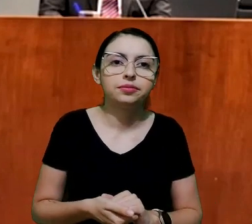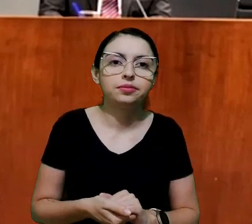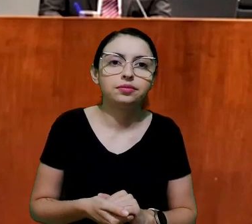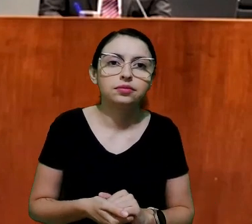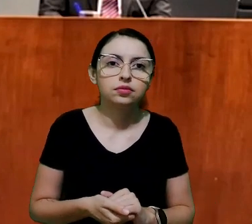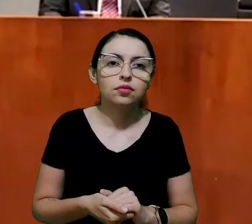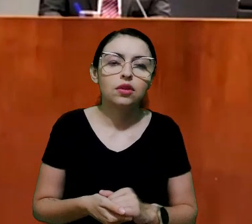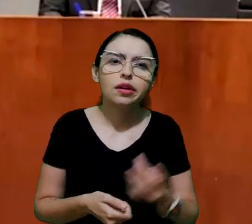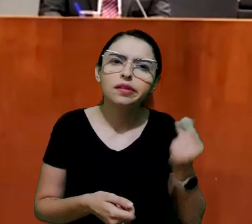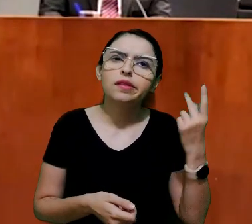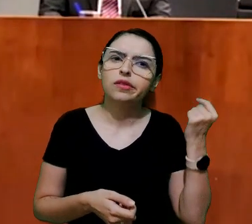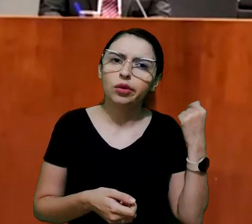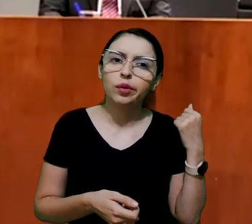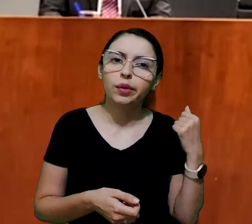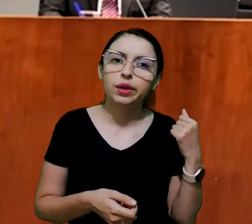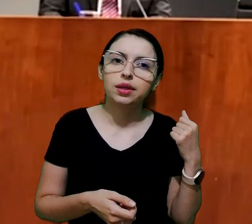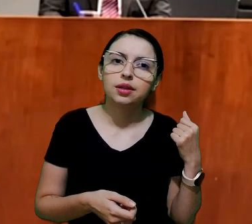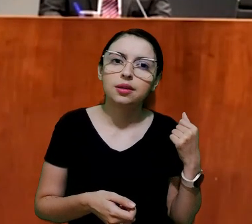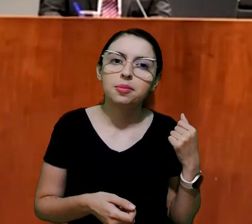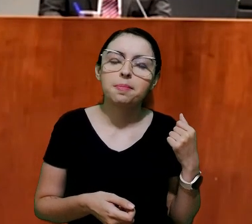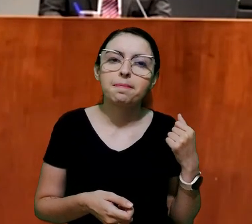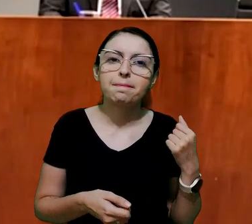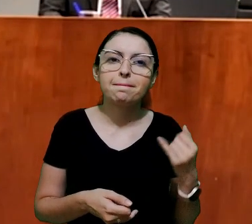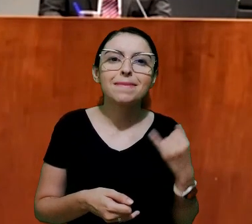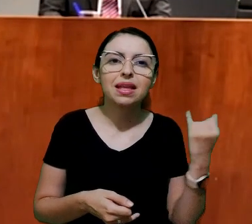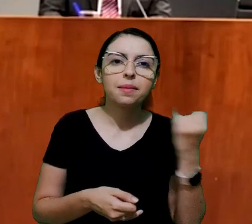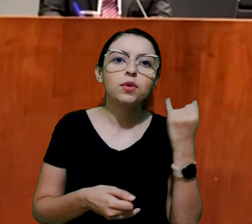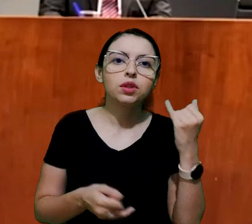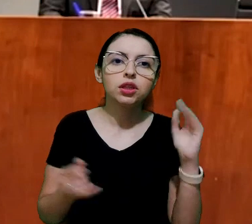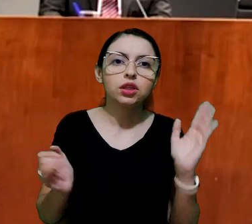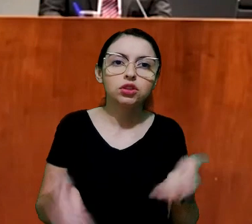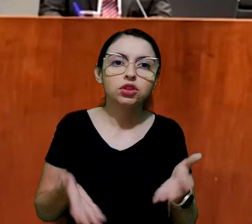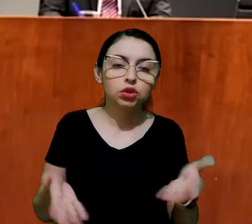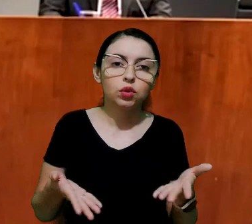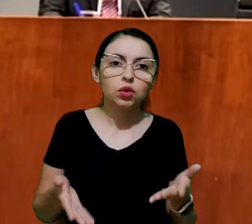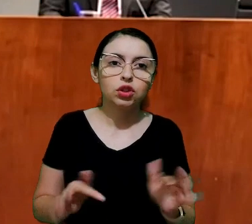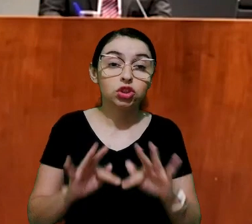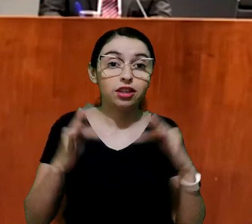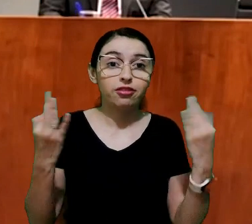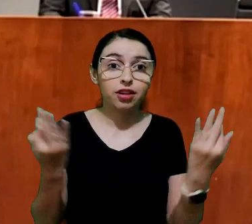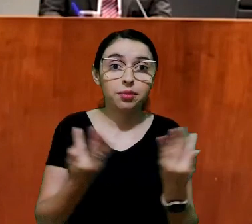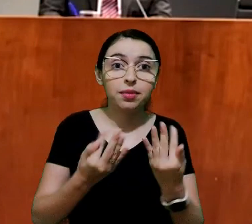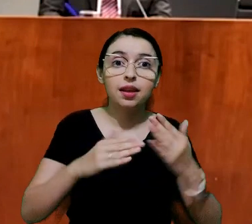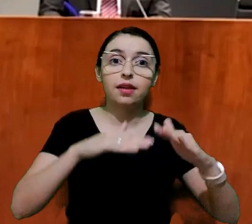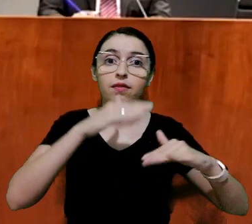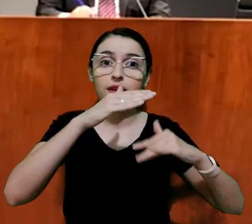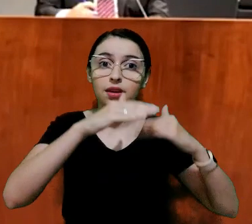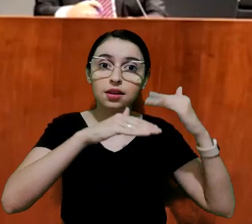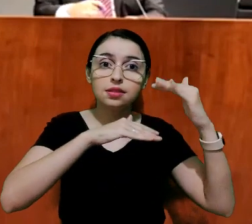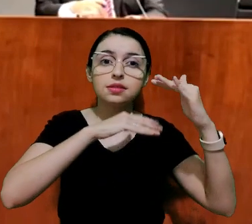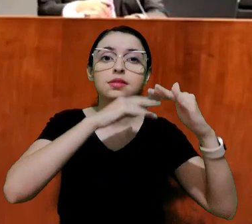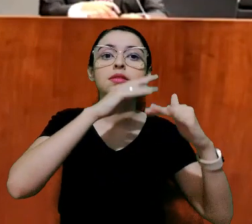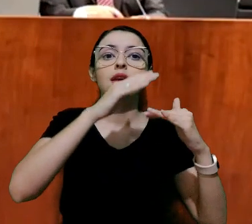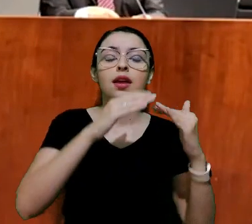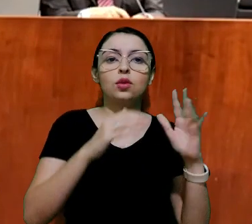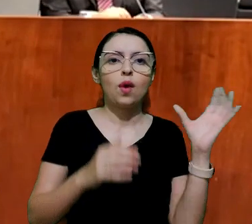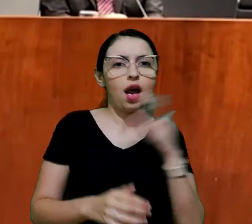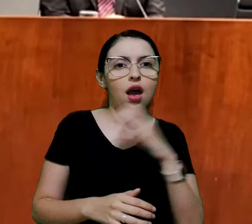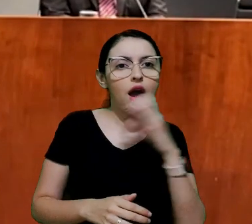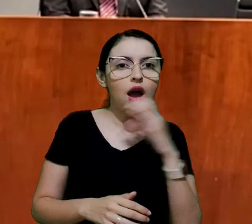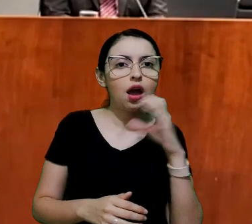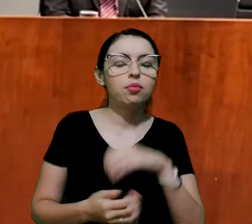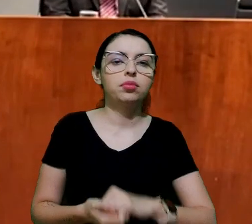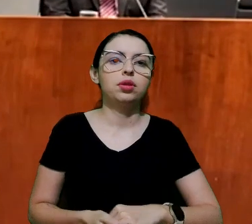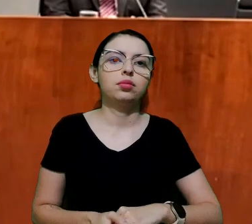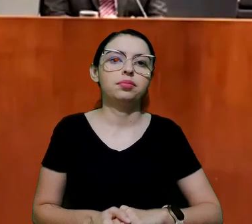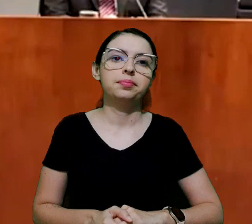já foi bem delineada, mas hoje, como essa família, né, evolui de uma forma muito mais rápida, como ela bem